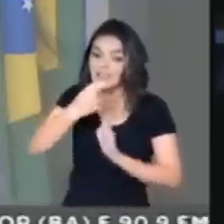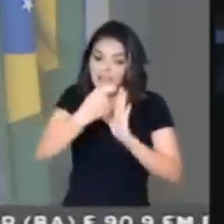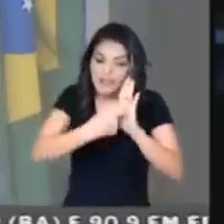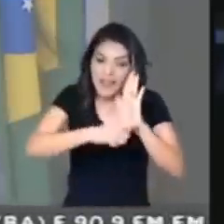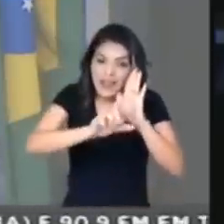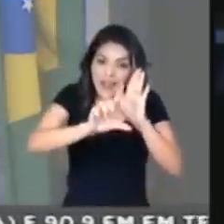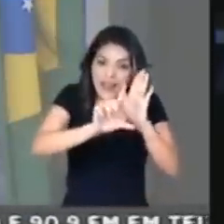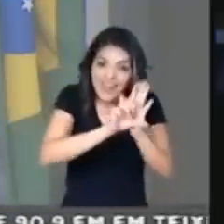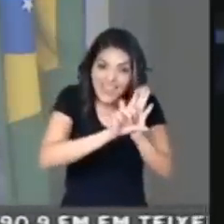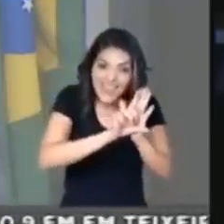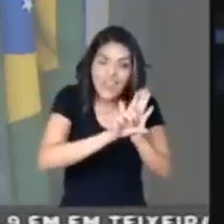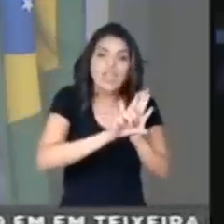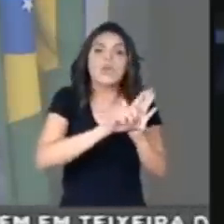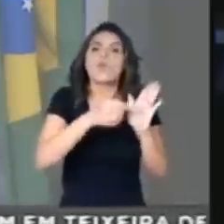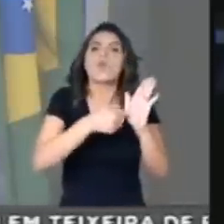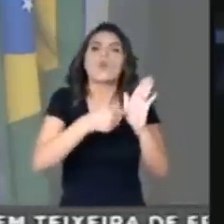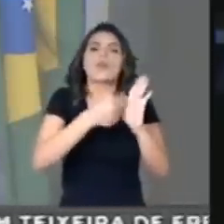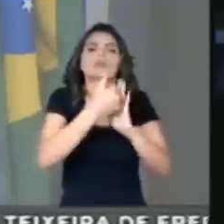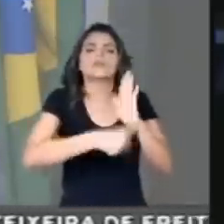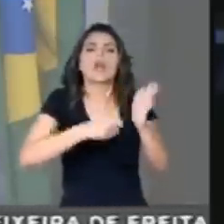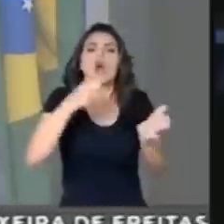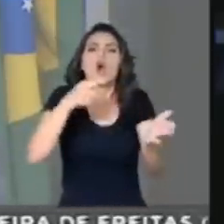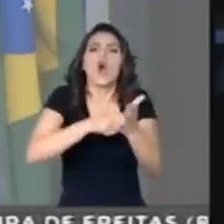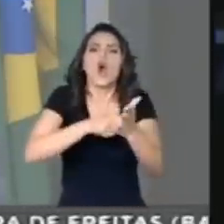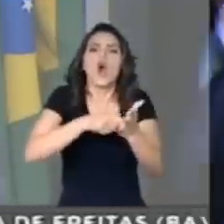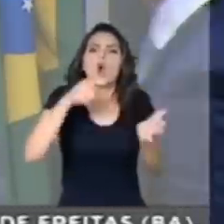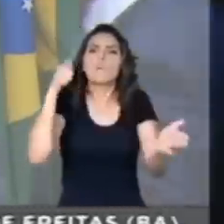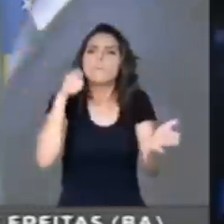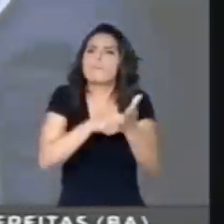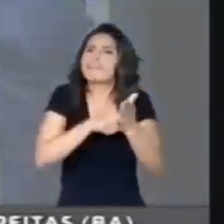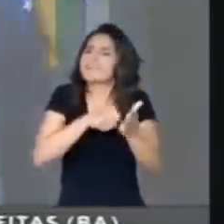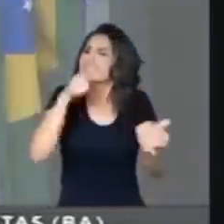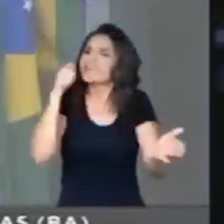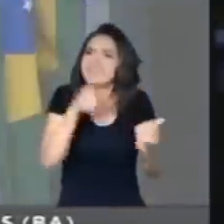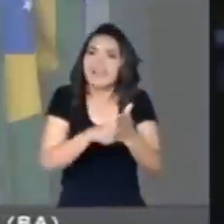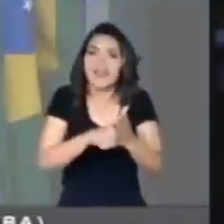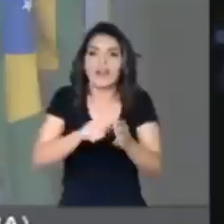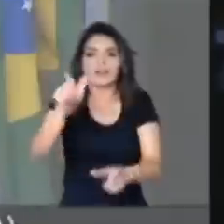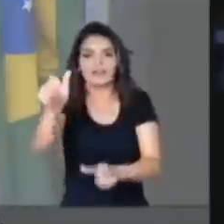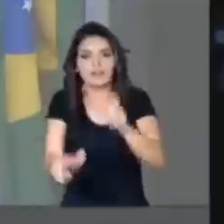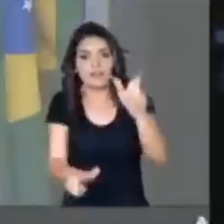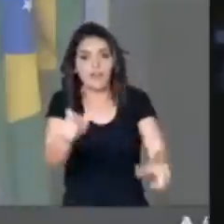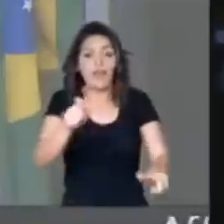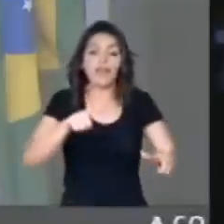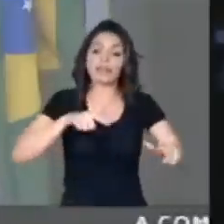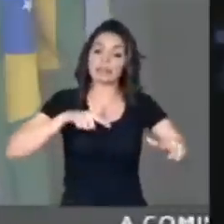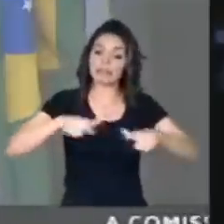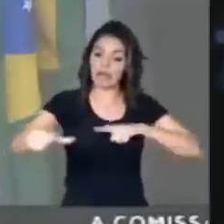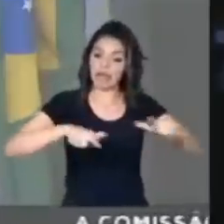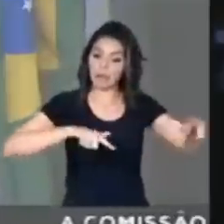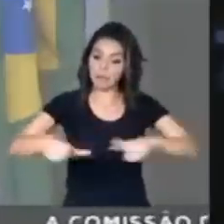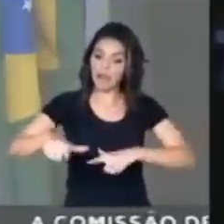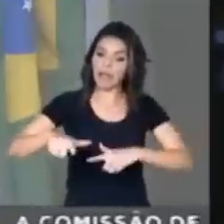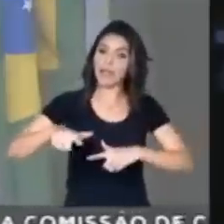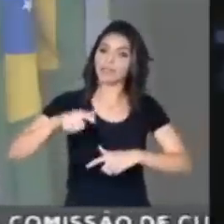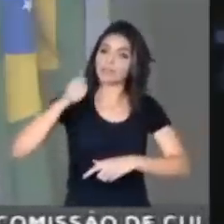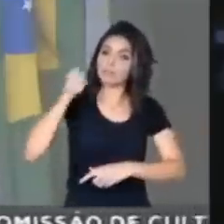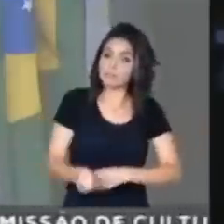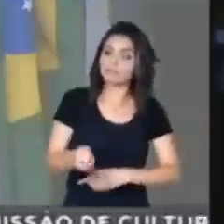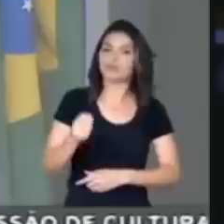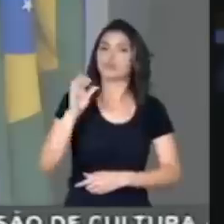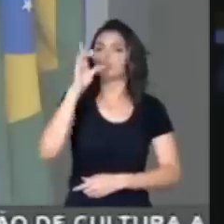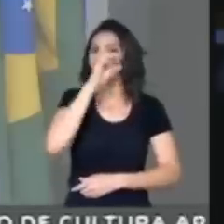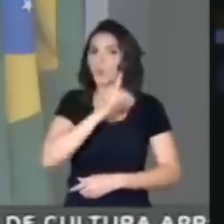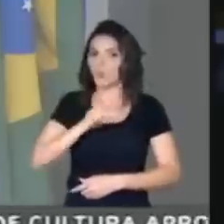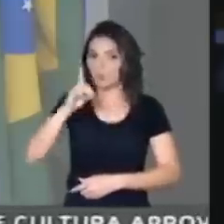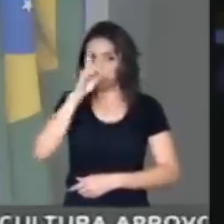legislação que obrigasse o trabalhador, que obrigasse o brasileiro a trabalhar durante os domingos, eu não